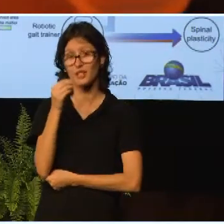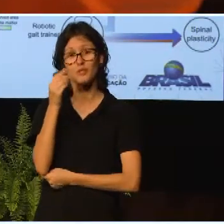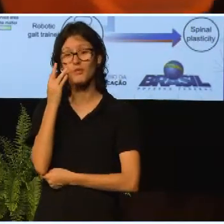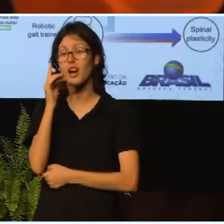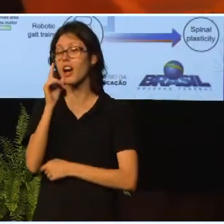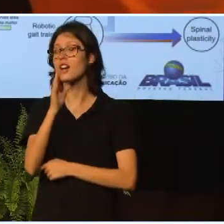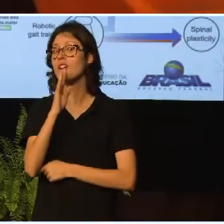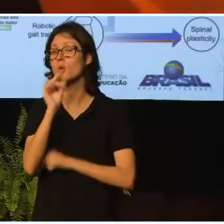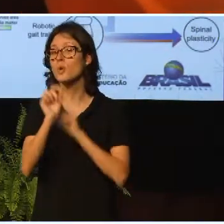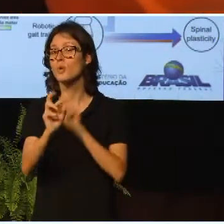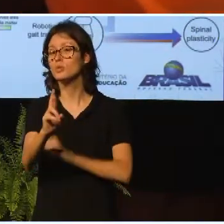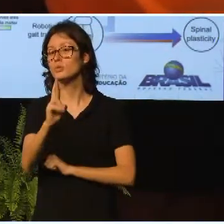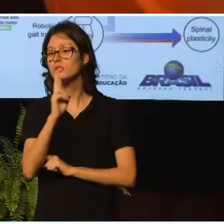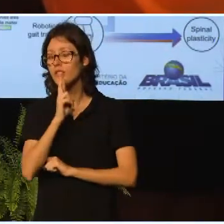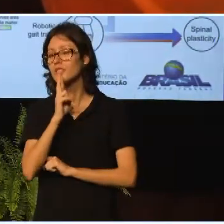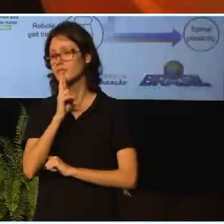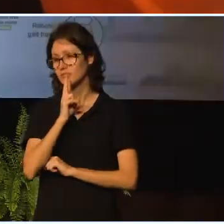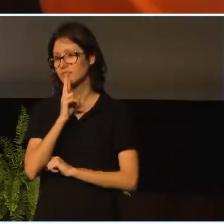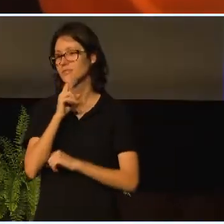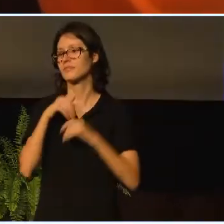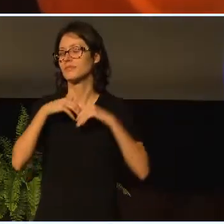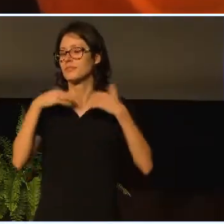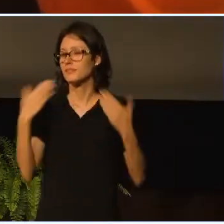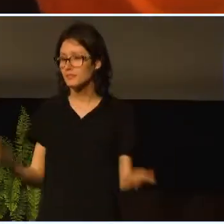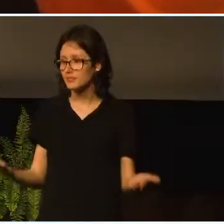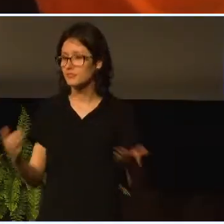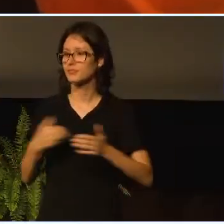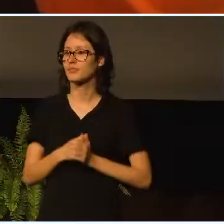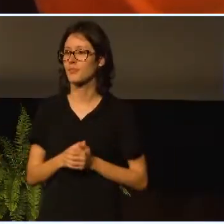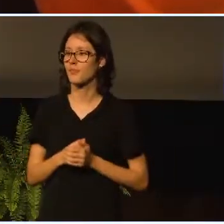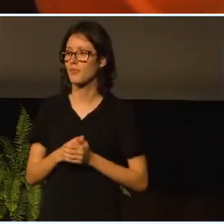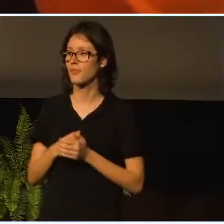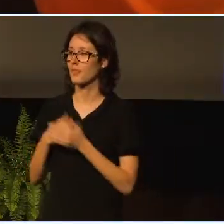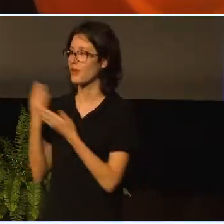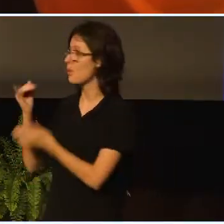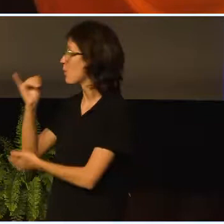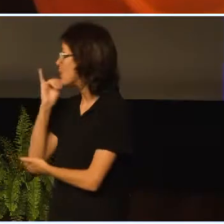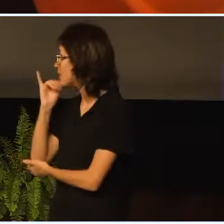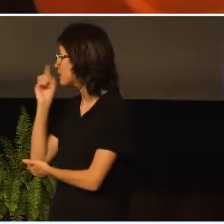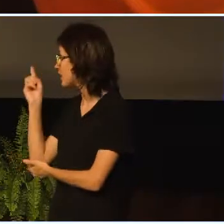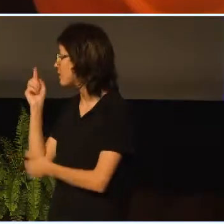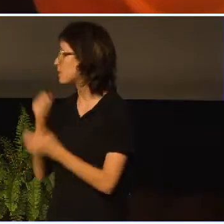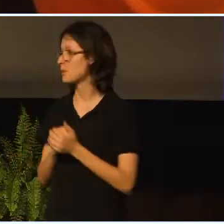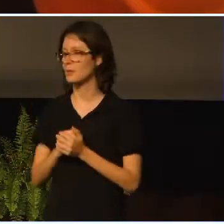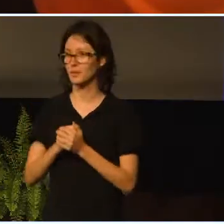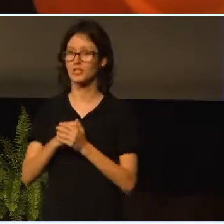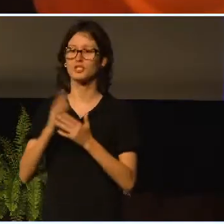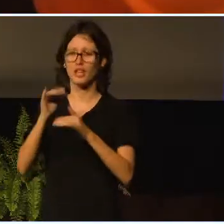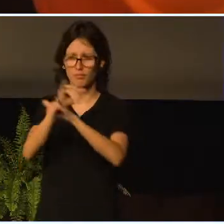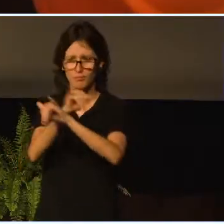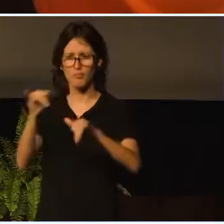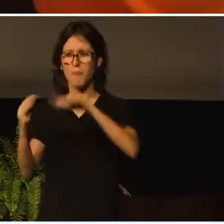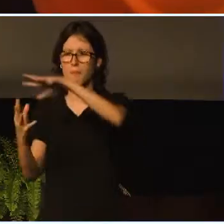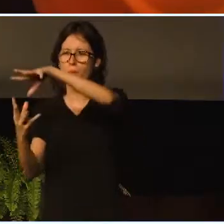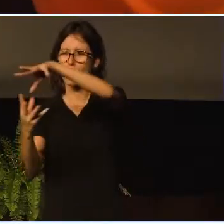do resultado disso. Então, aqui é um exemplo. Isso saiu no mundo